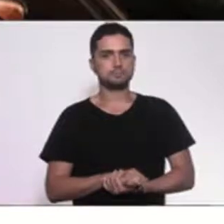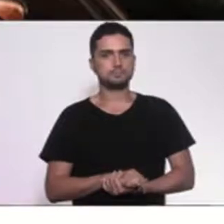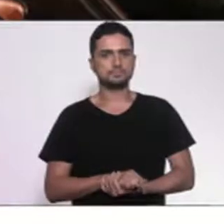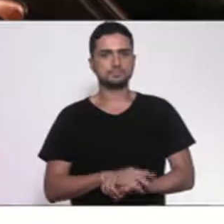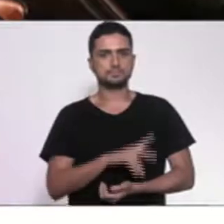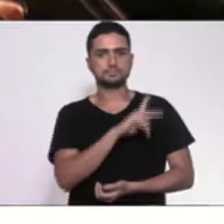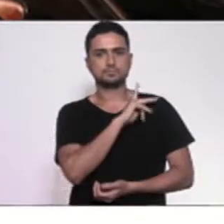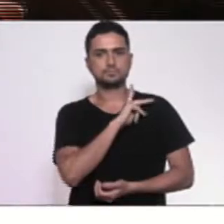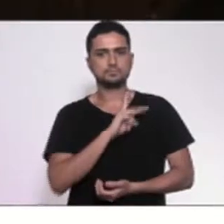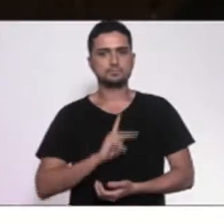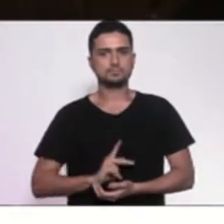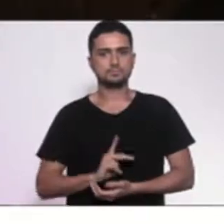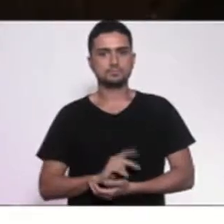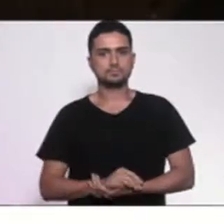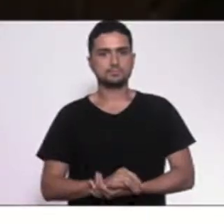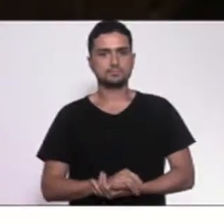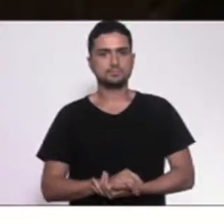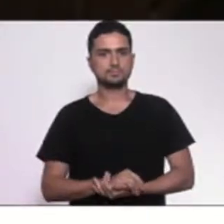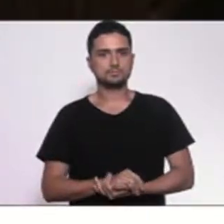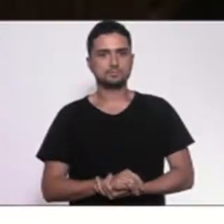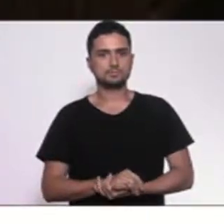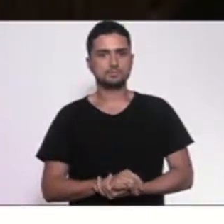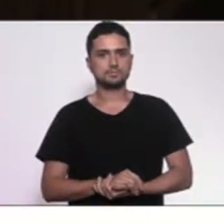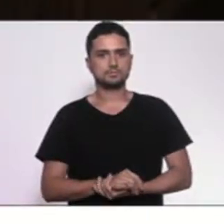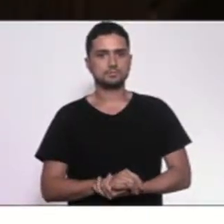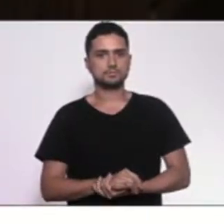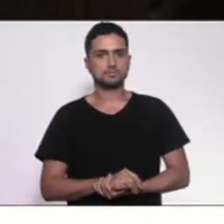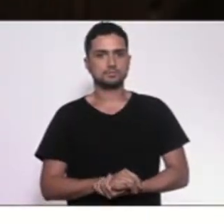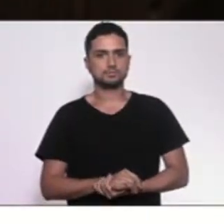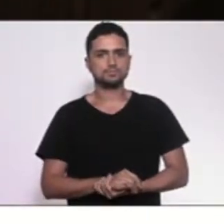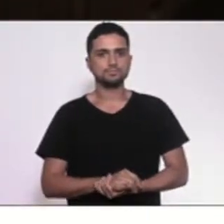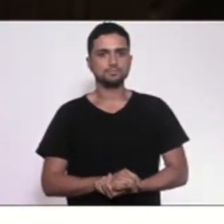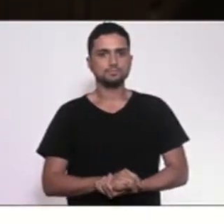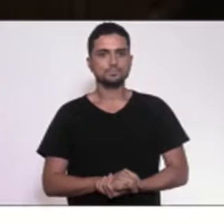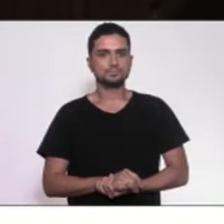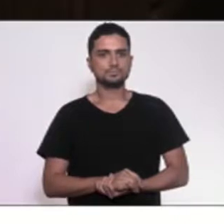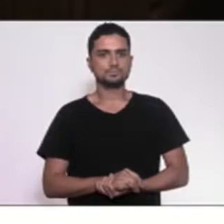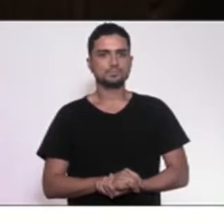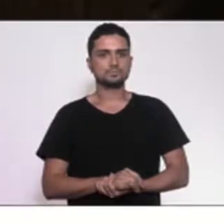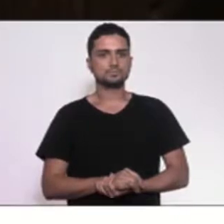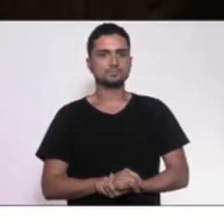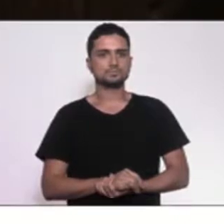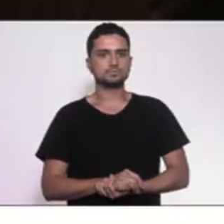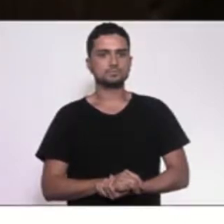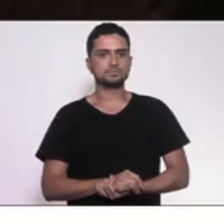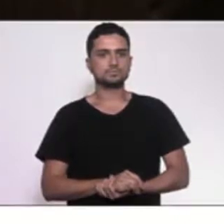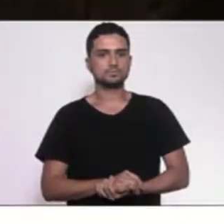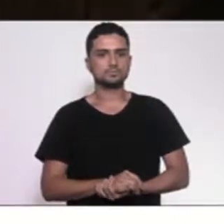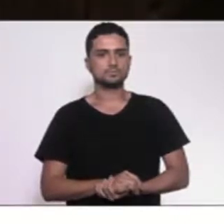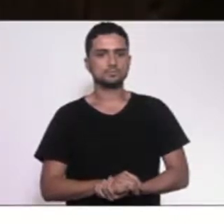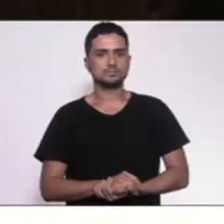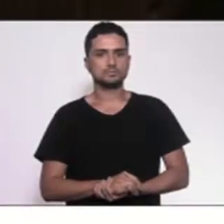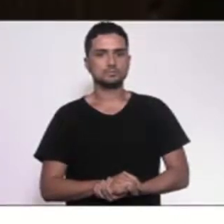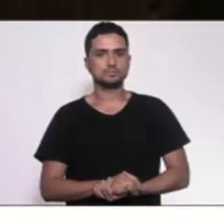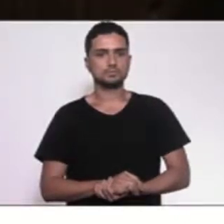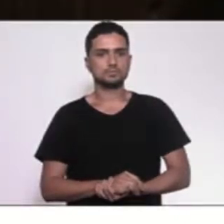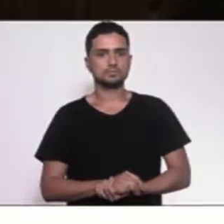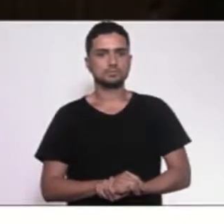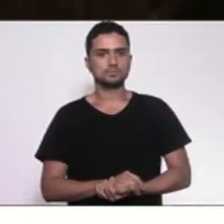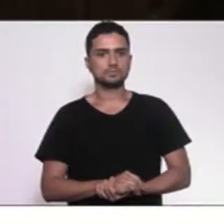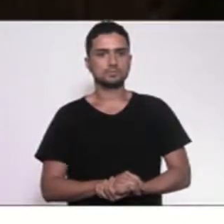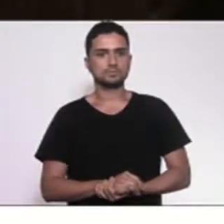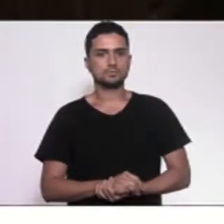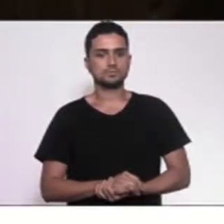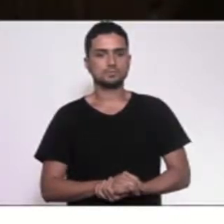senhora presidenta, trazer o que vem nos trazer de novo a essa